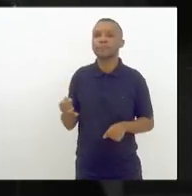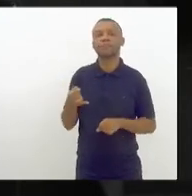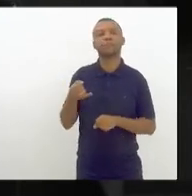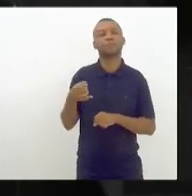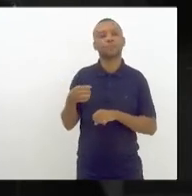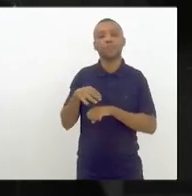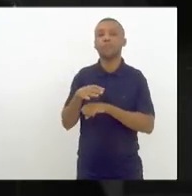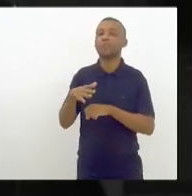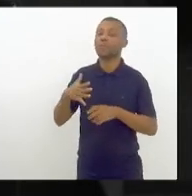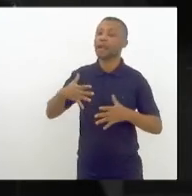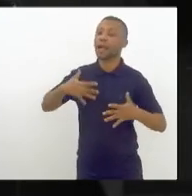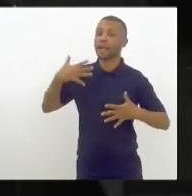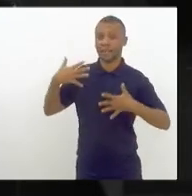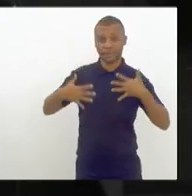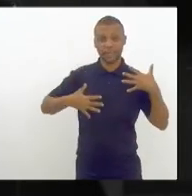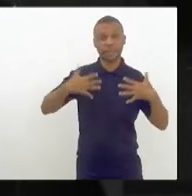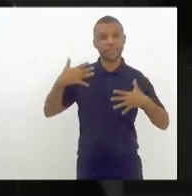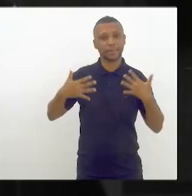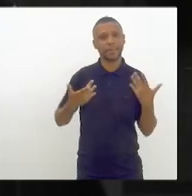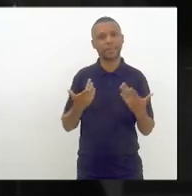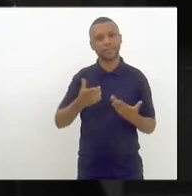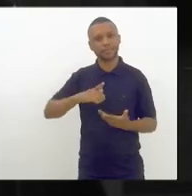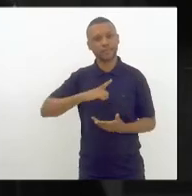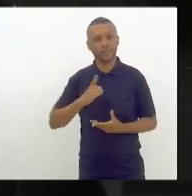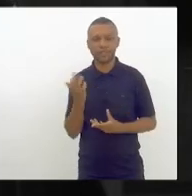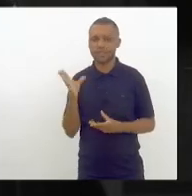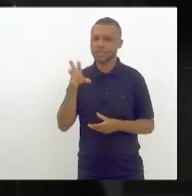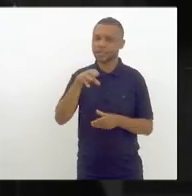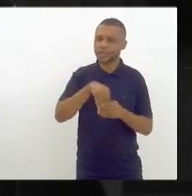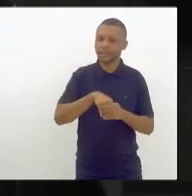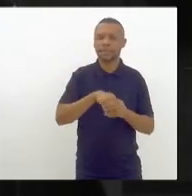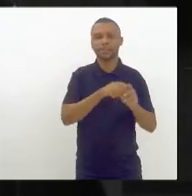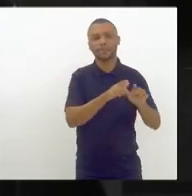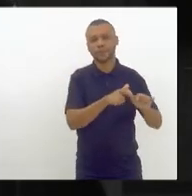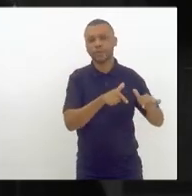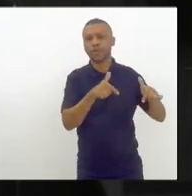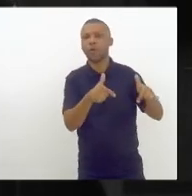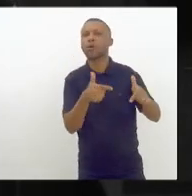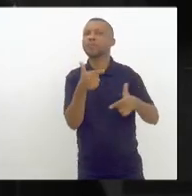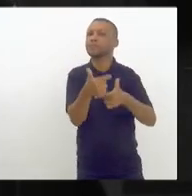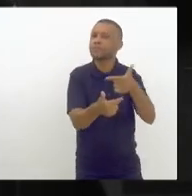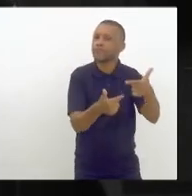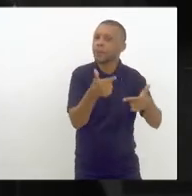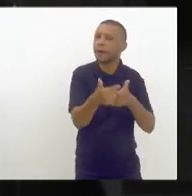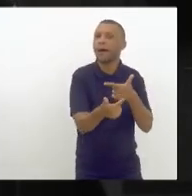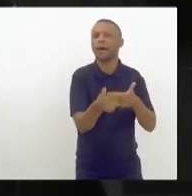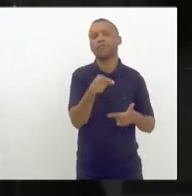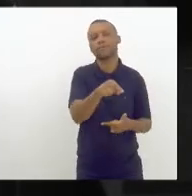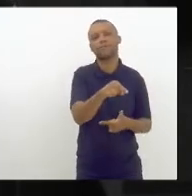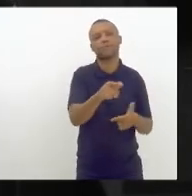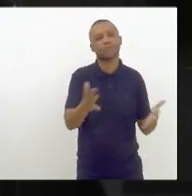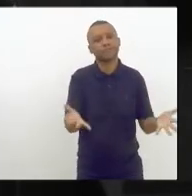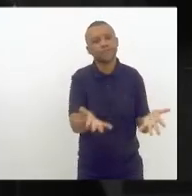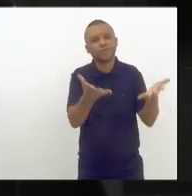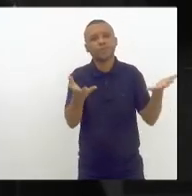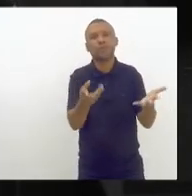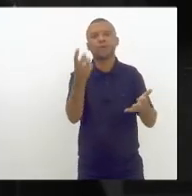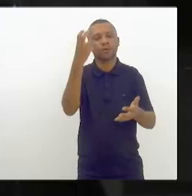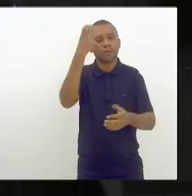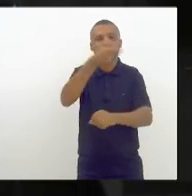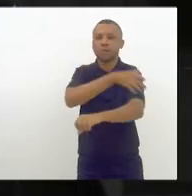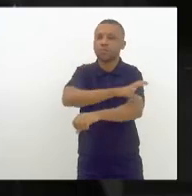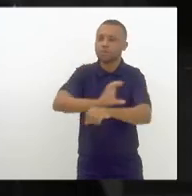a alegria que irradiava das ações das atividades da promoção da cultura feita por